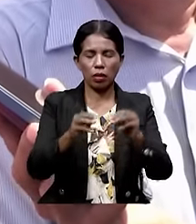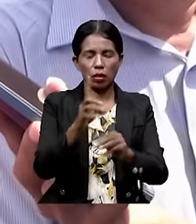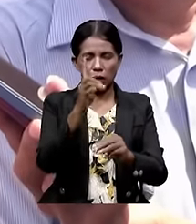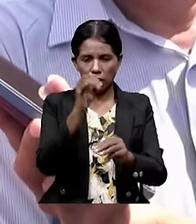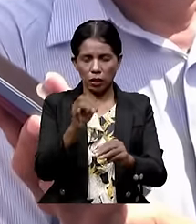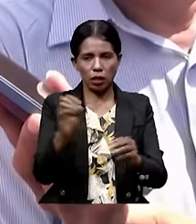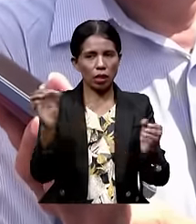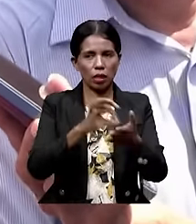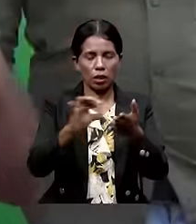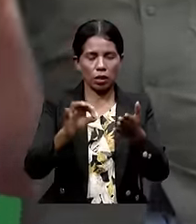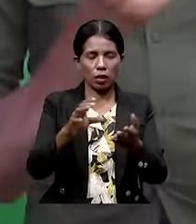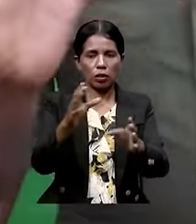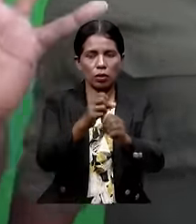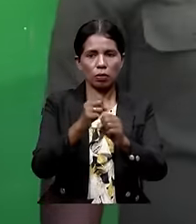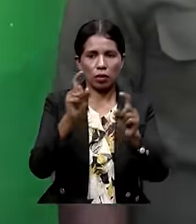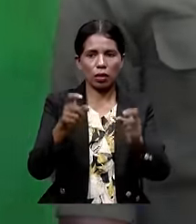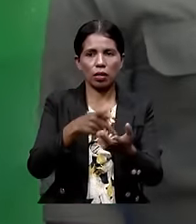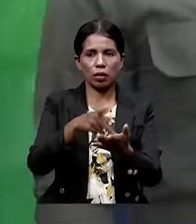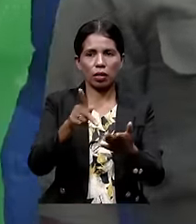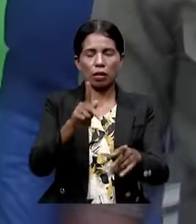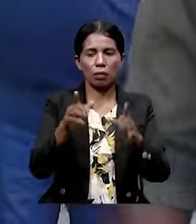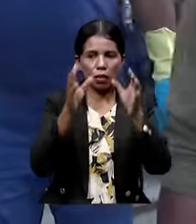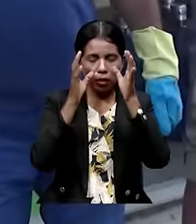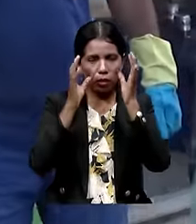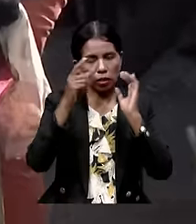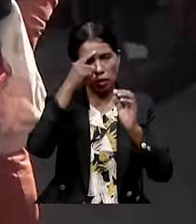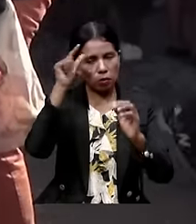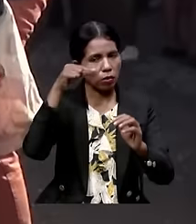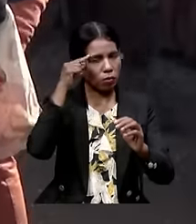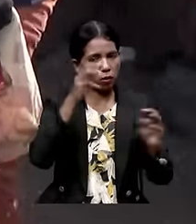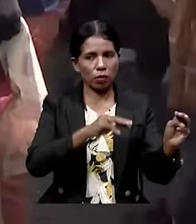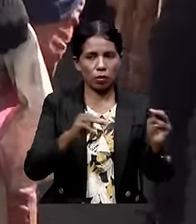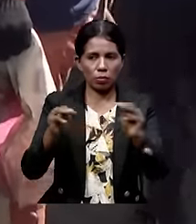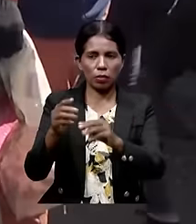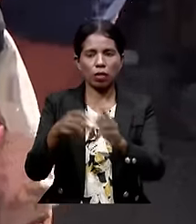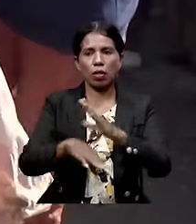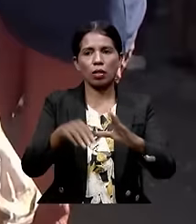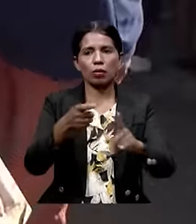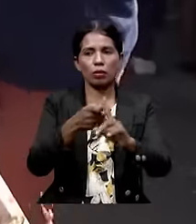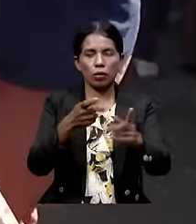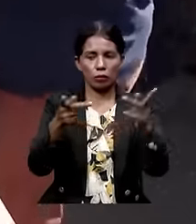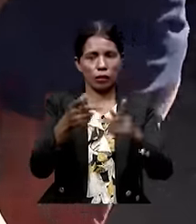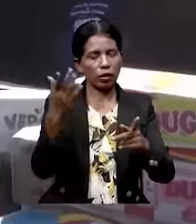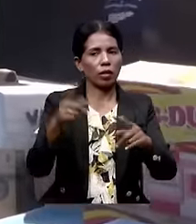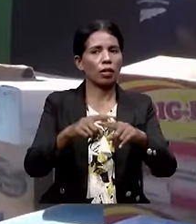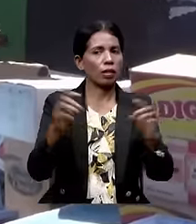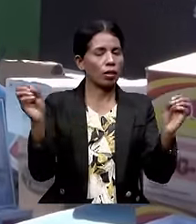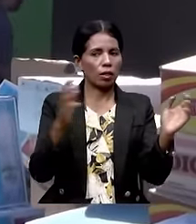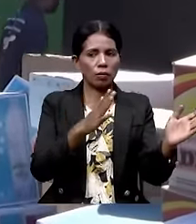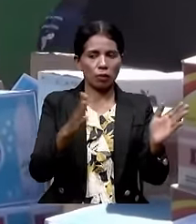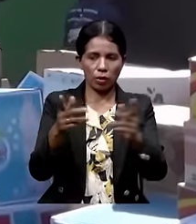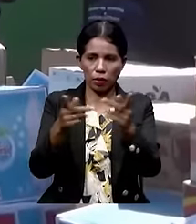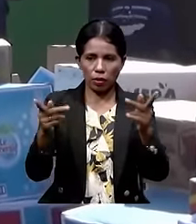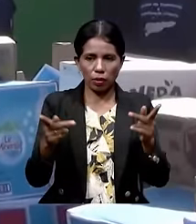vá de quando soube, tem que ser. Negociante será triste, também o governo muda obrigatório. Sai Rússia e Fatin refere, mas lá prepara